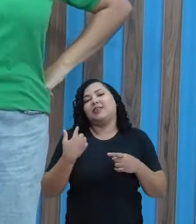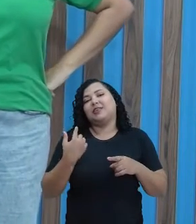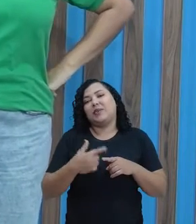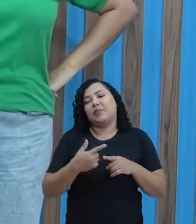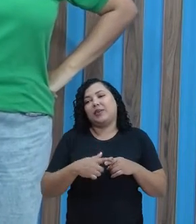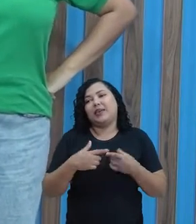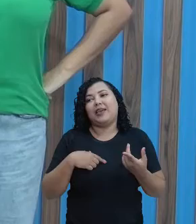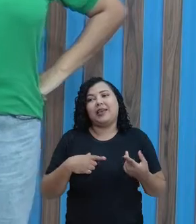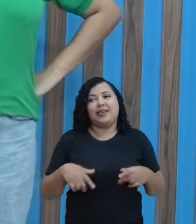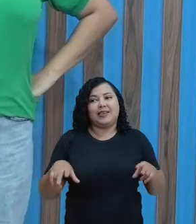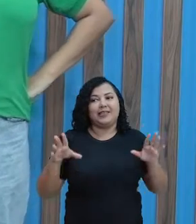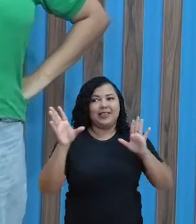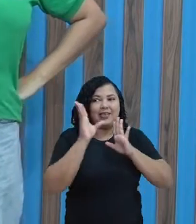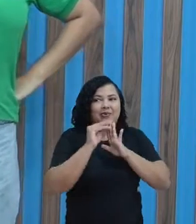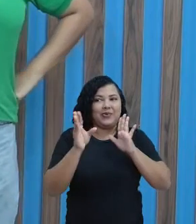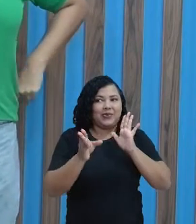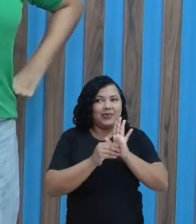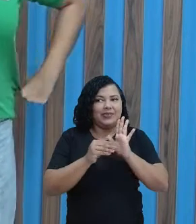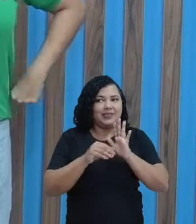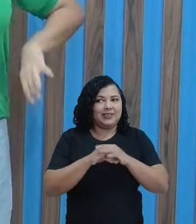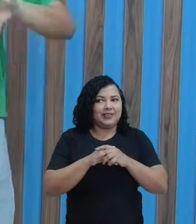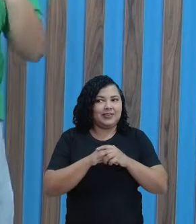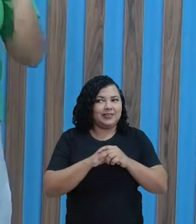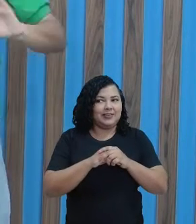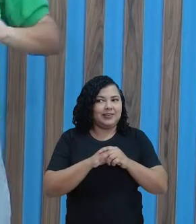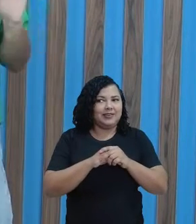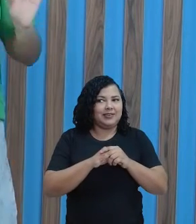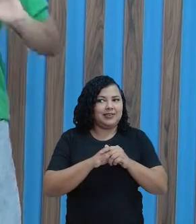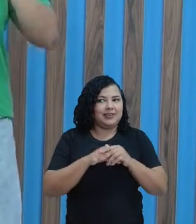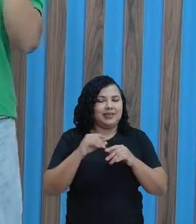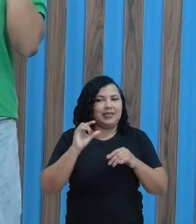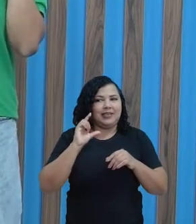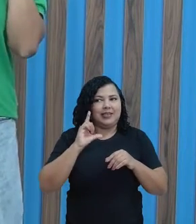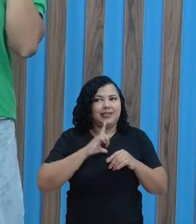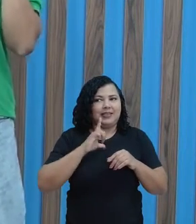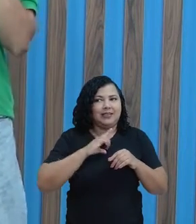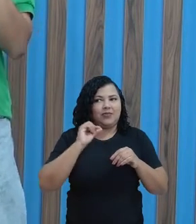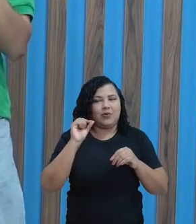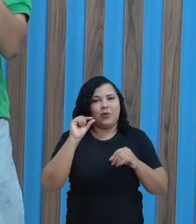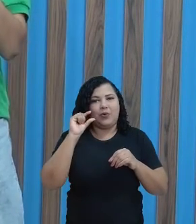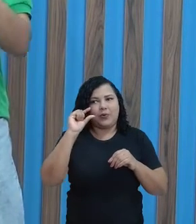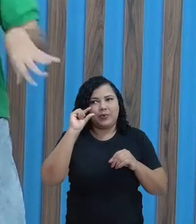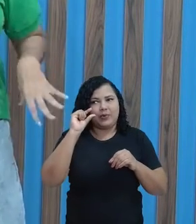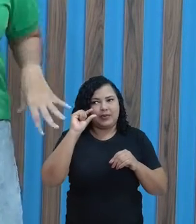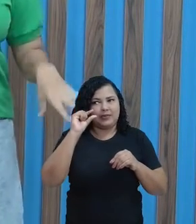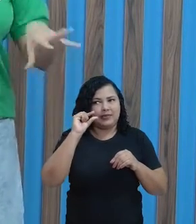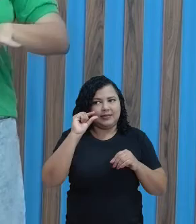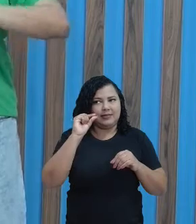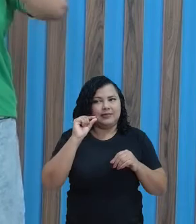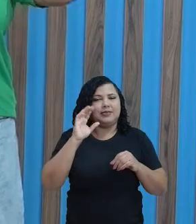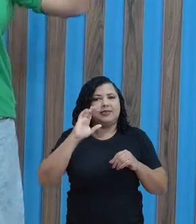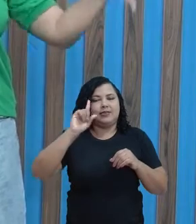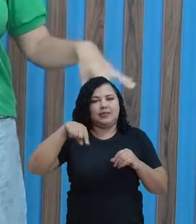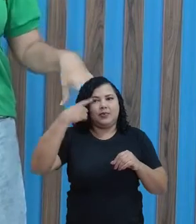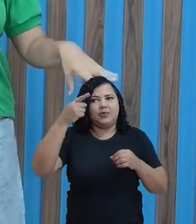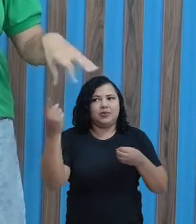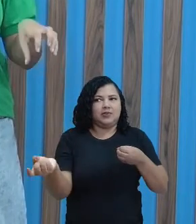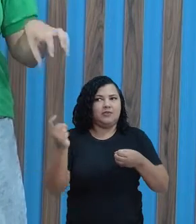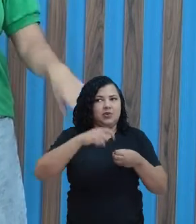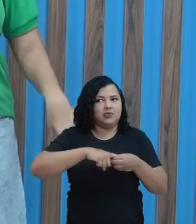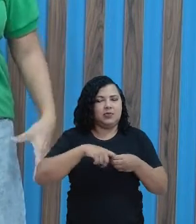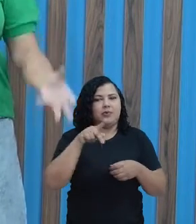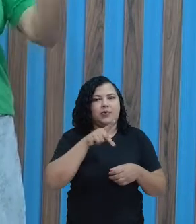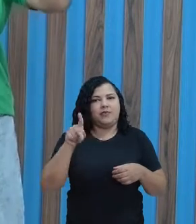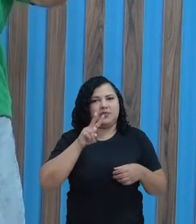é Oi, gente. Então, acho que tivemos aí um probleminha técnico, mas depois a gente volta para a